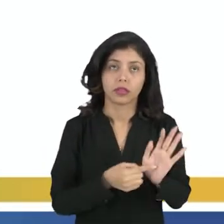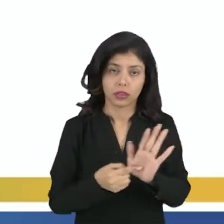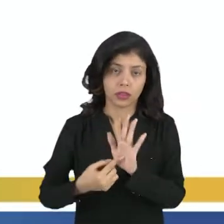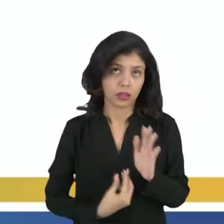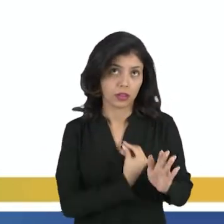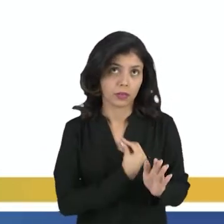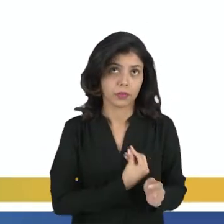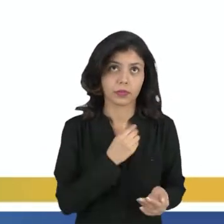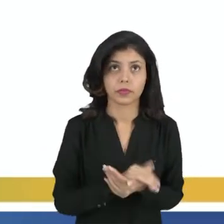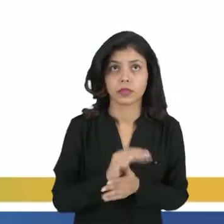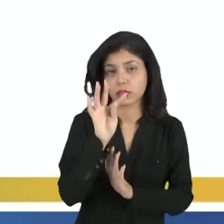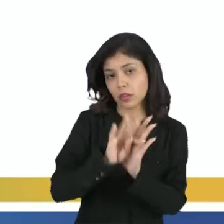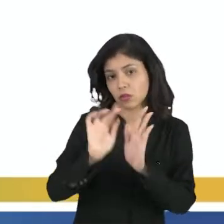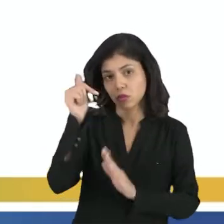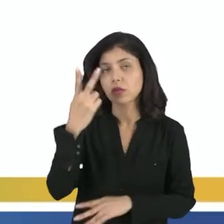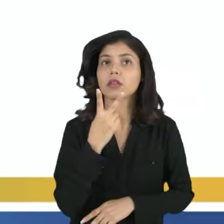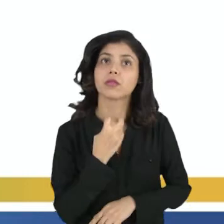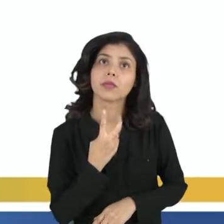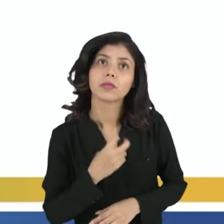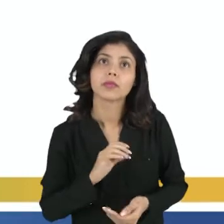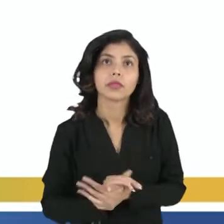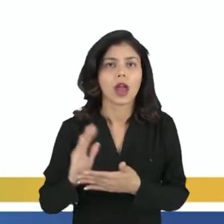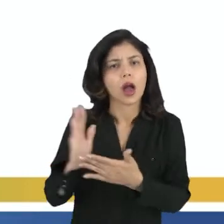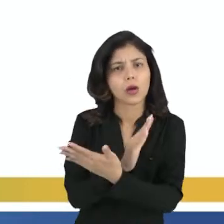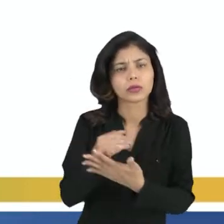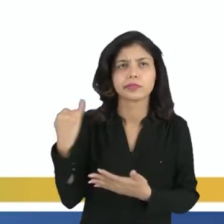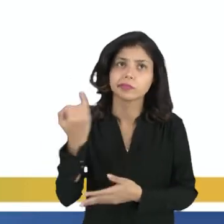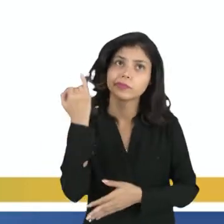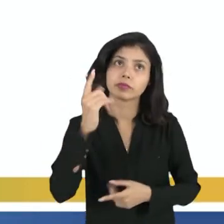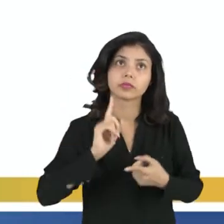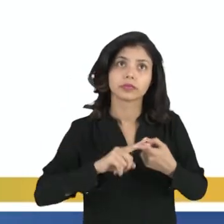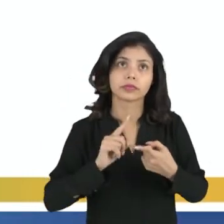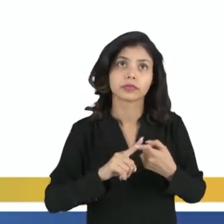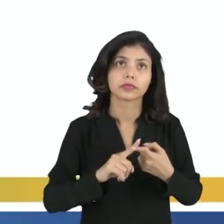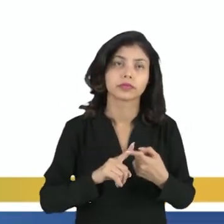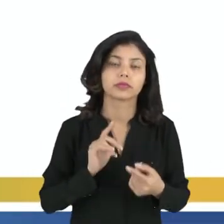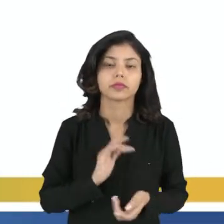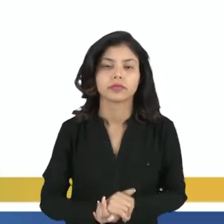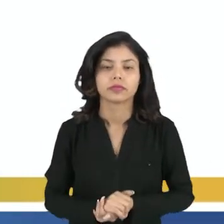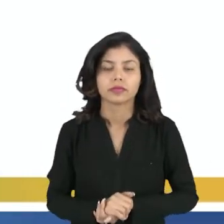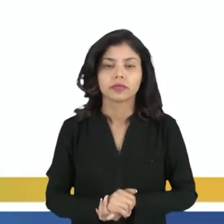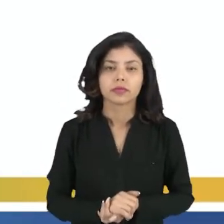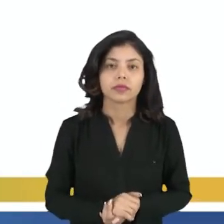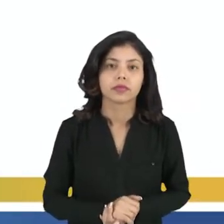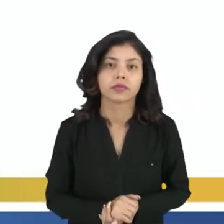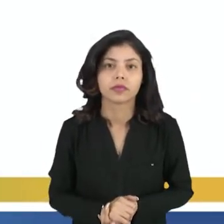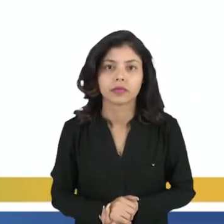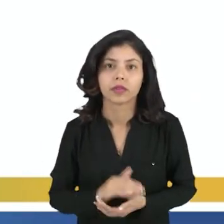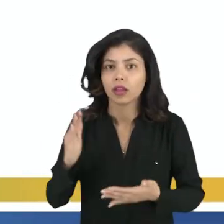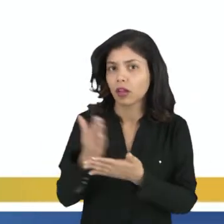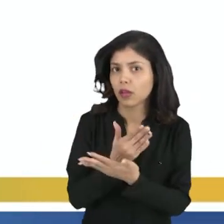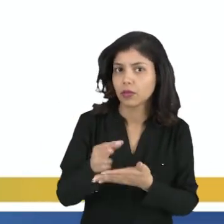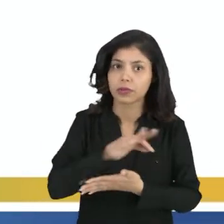da presença no texto de outra voz. Alguns dos principais são. Então, o que nós estamos falando é que